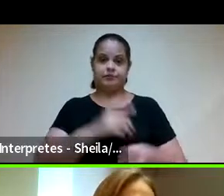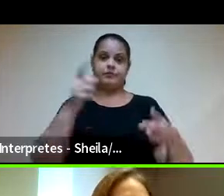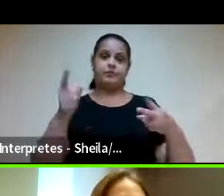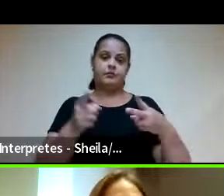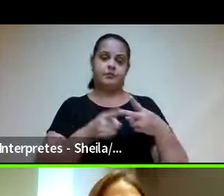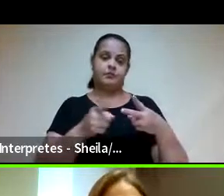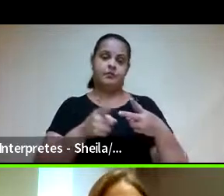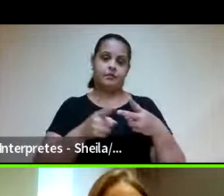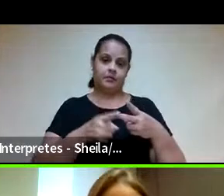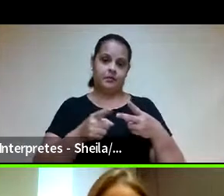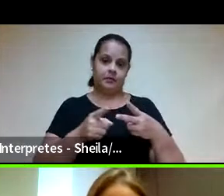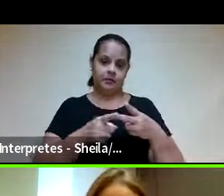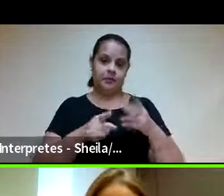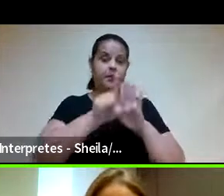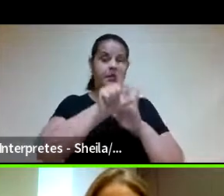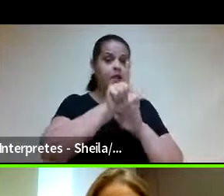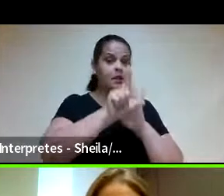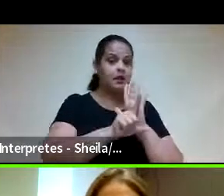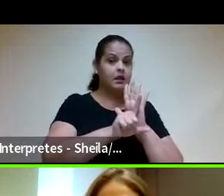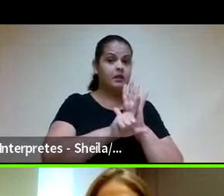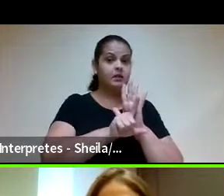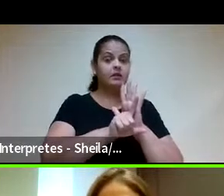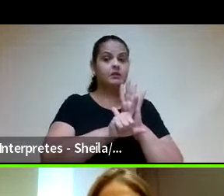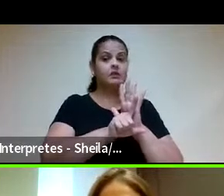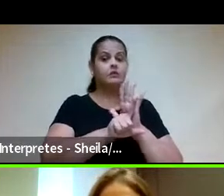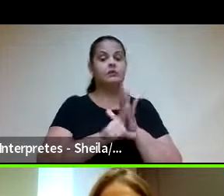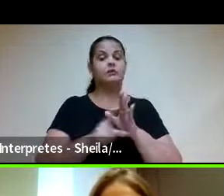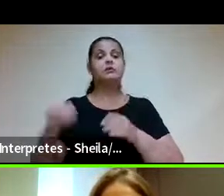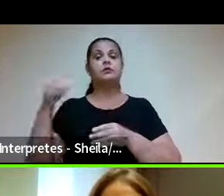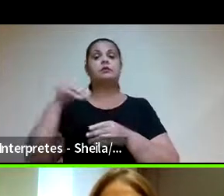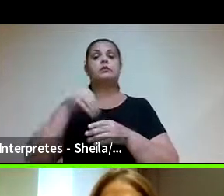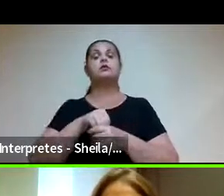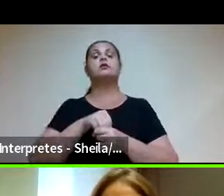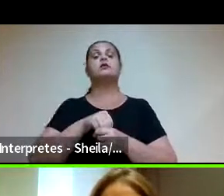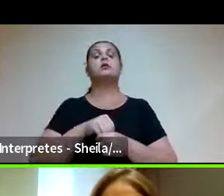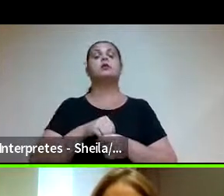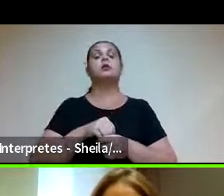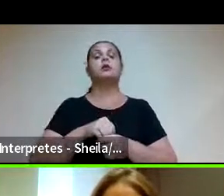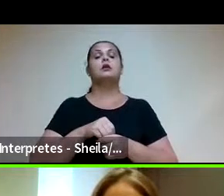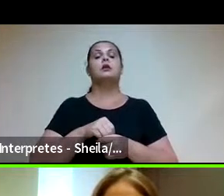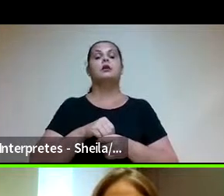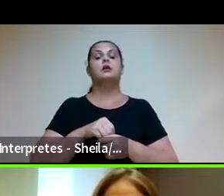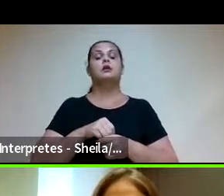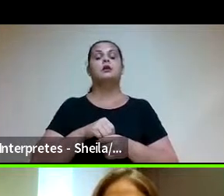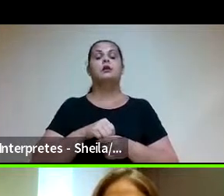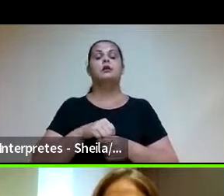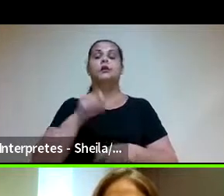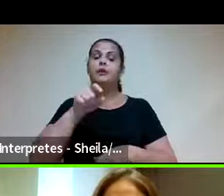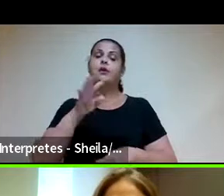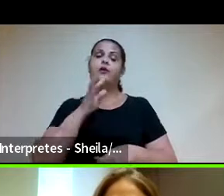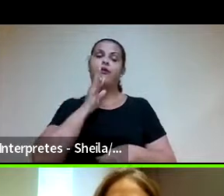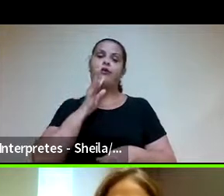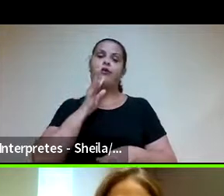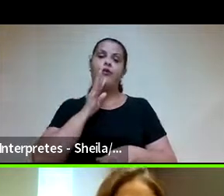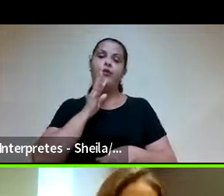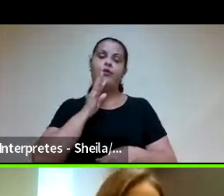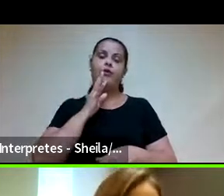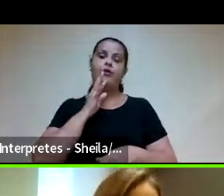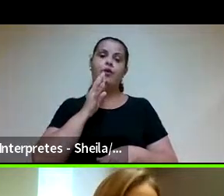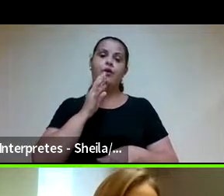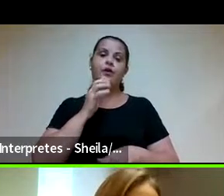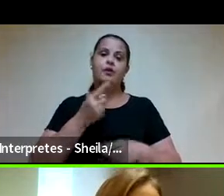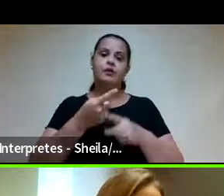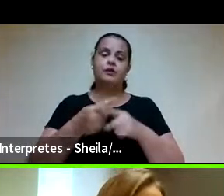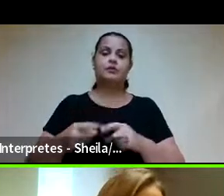é a preliminar de ilegitimidade, o voto é no sentido de realmente reconhecê-la em virtude do rol taxativo do